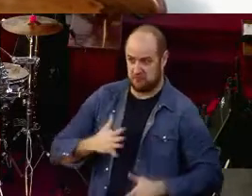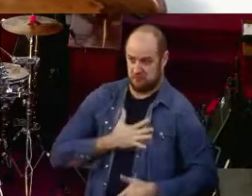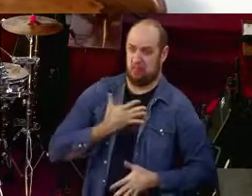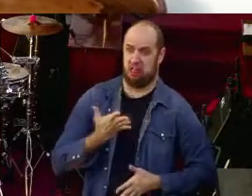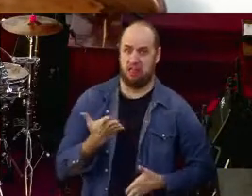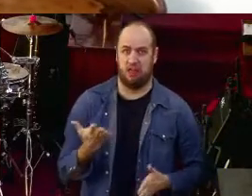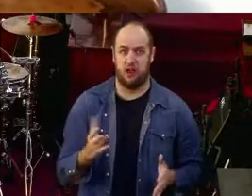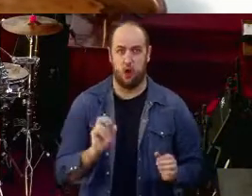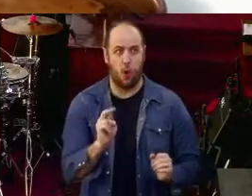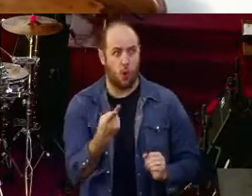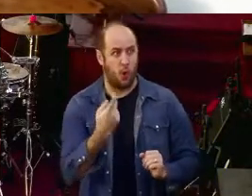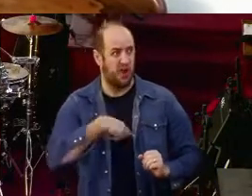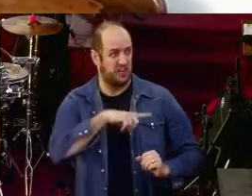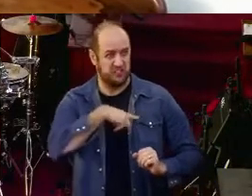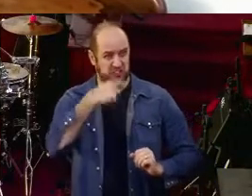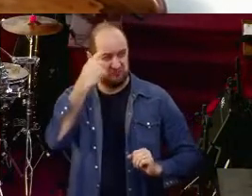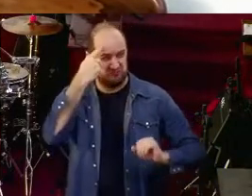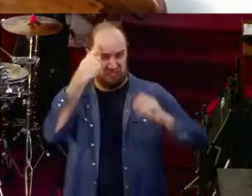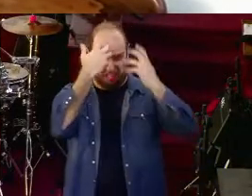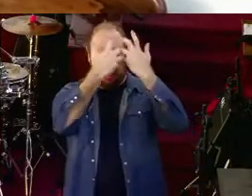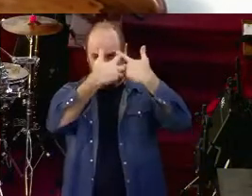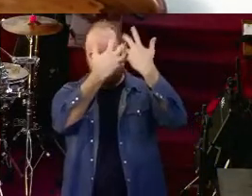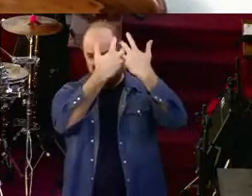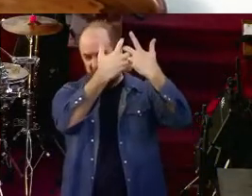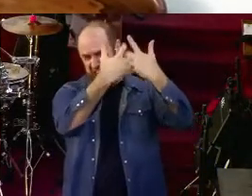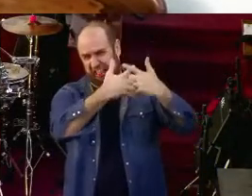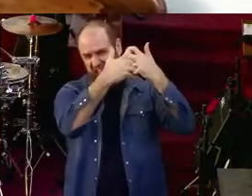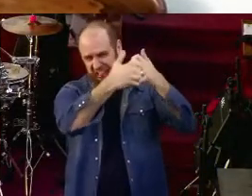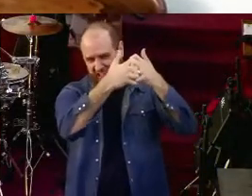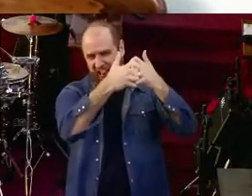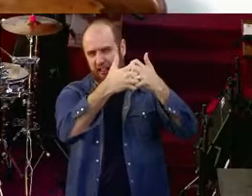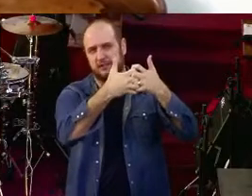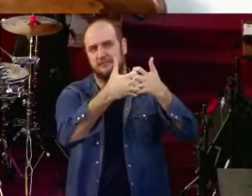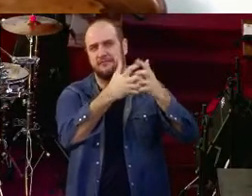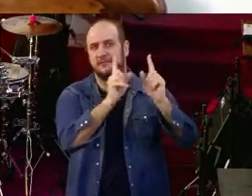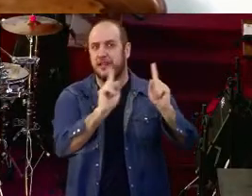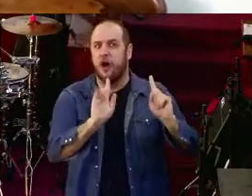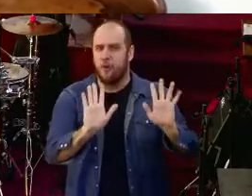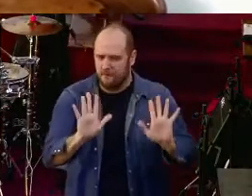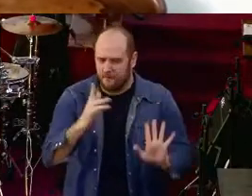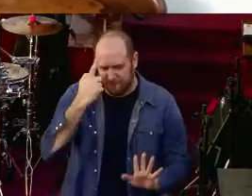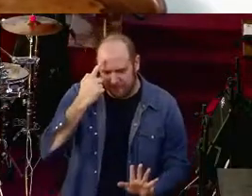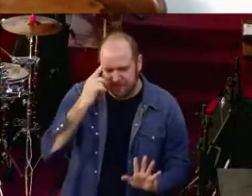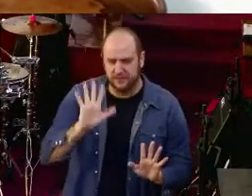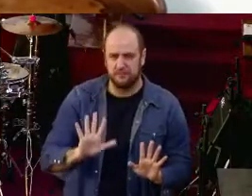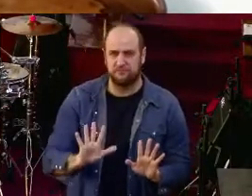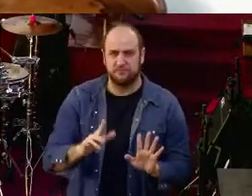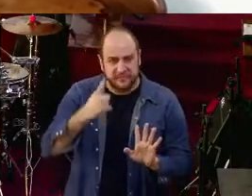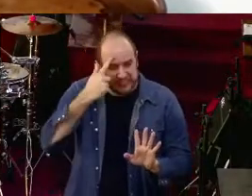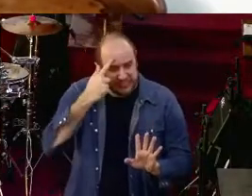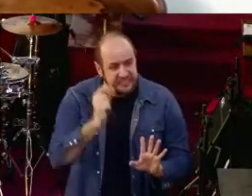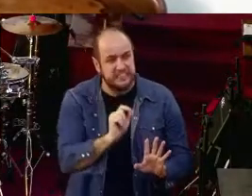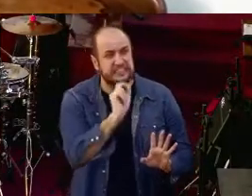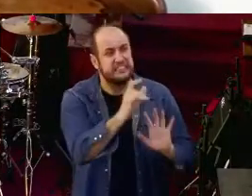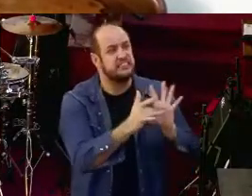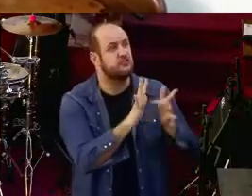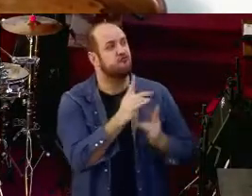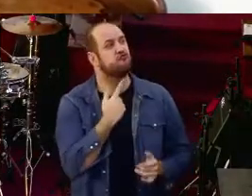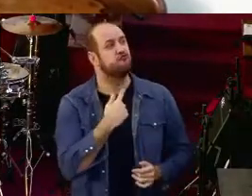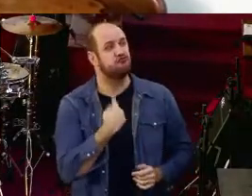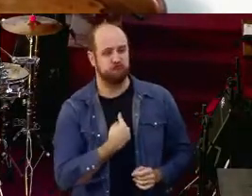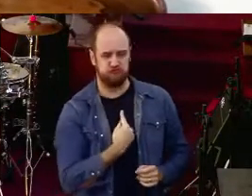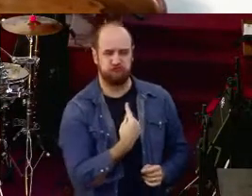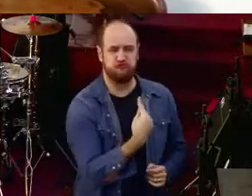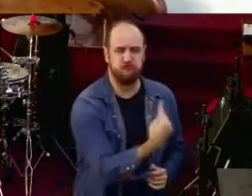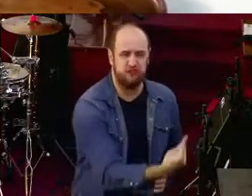um nó no nosso pensamento hoje, 2000 anos depois. Nós temos que entender. Temos que entender o que é que Jesus se dispôs